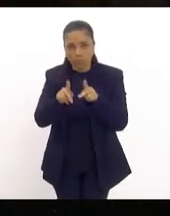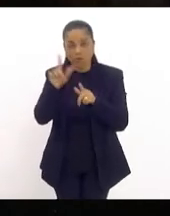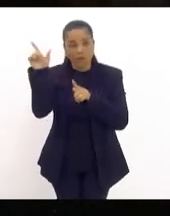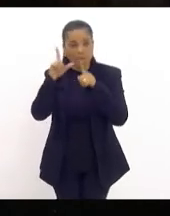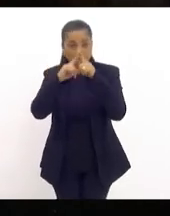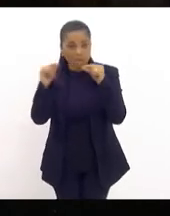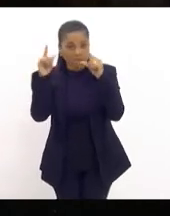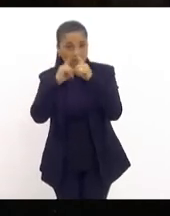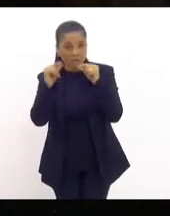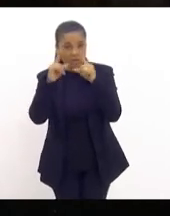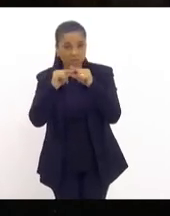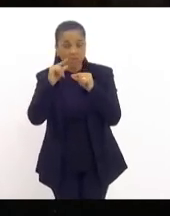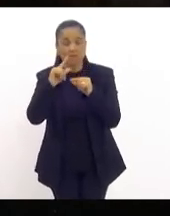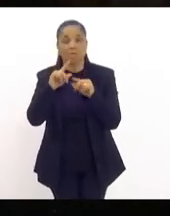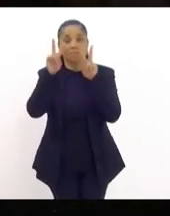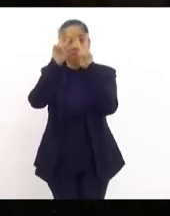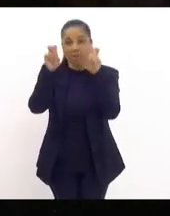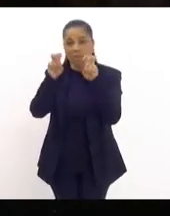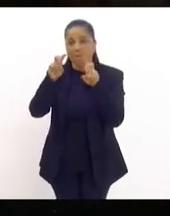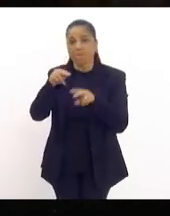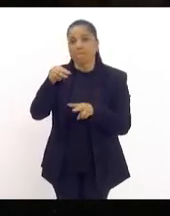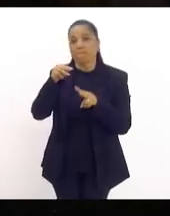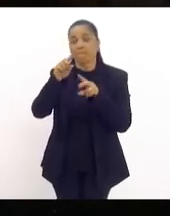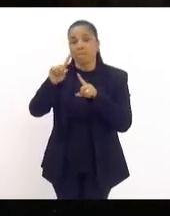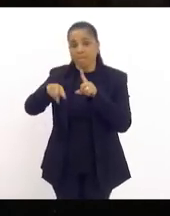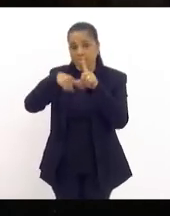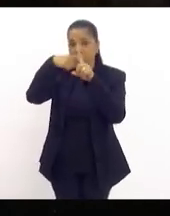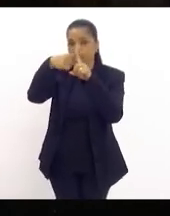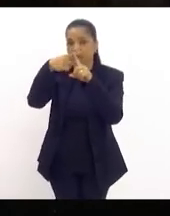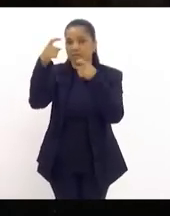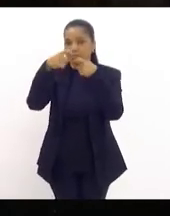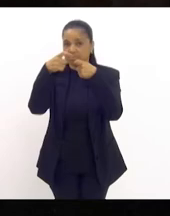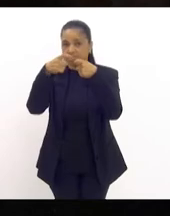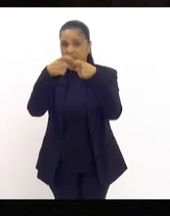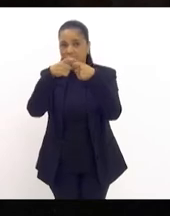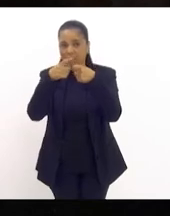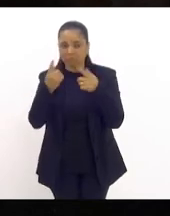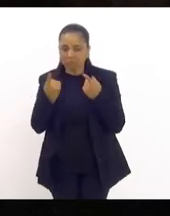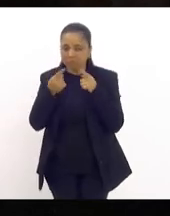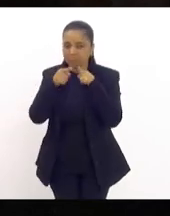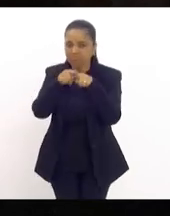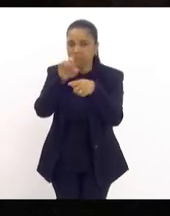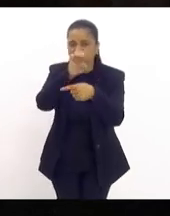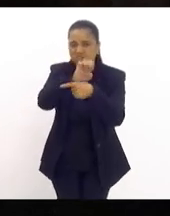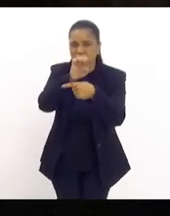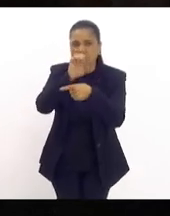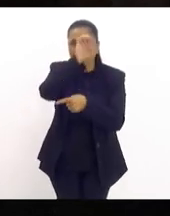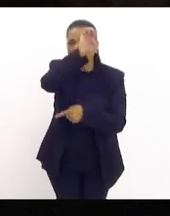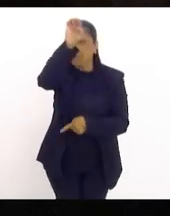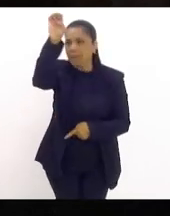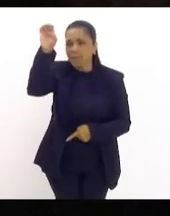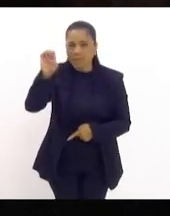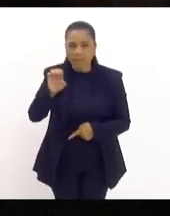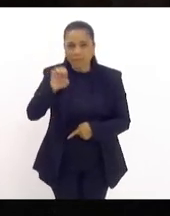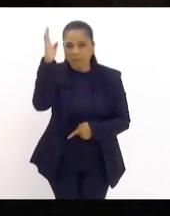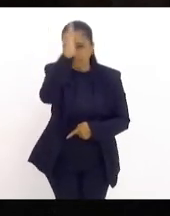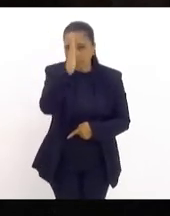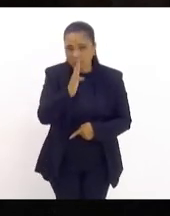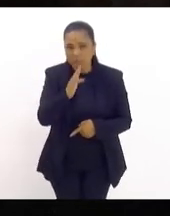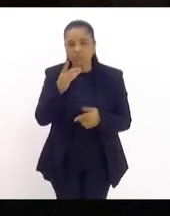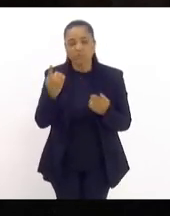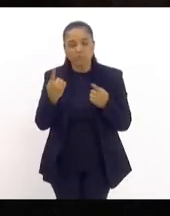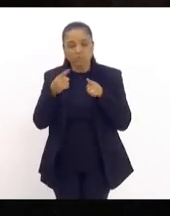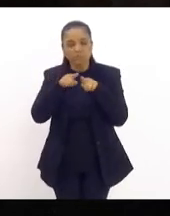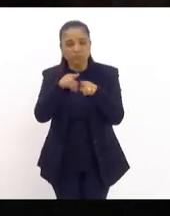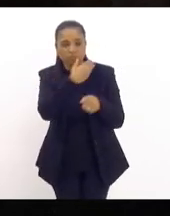Mais Médicos, em parceria com vários estados do Brasil inteiro. A ideia do governo federal, através do Ministério da